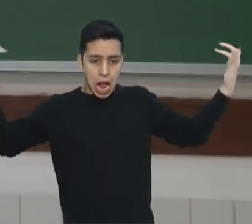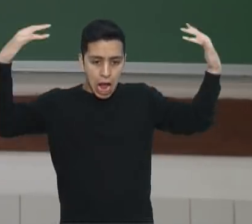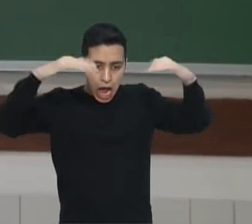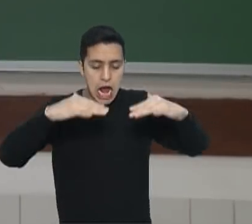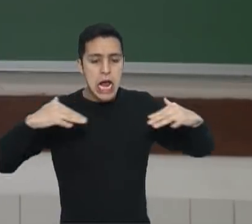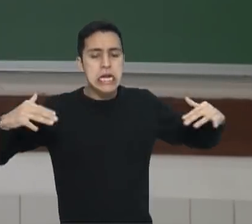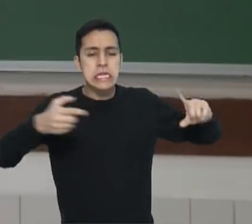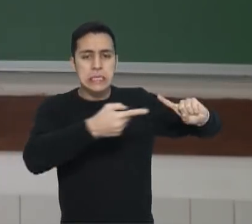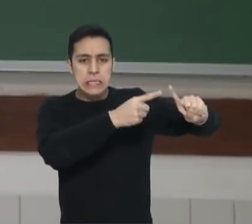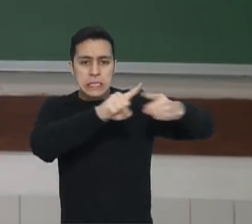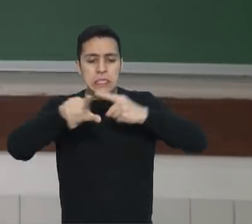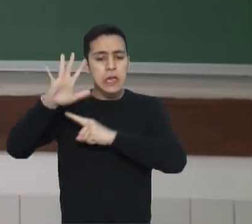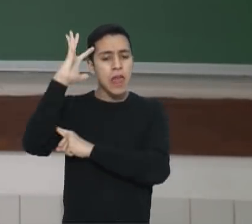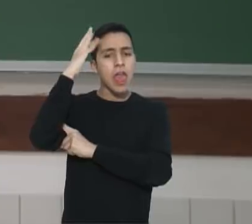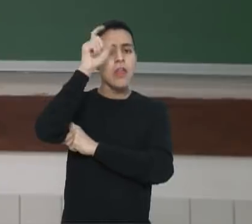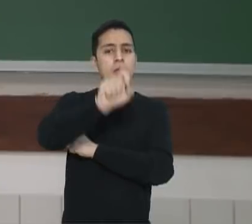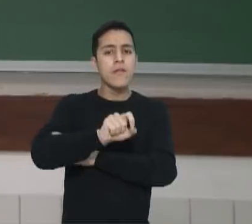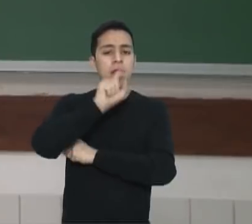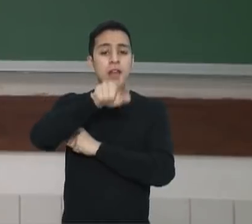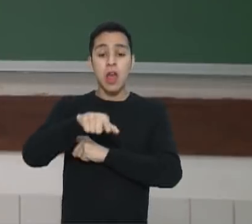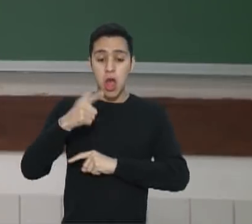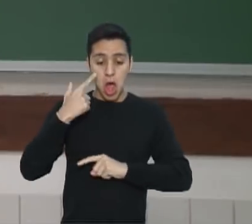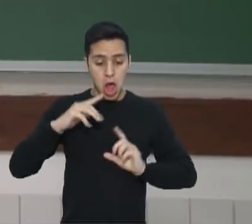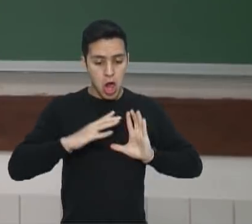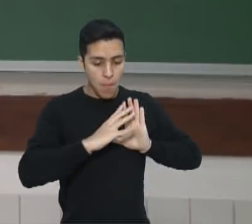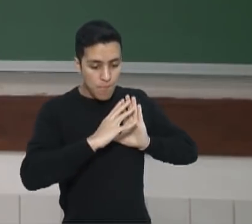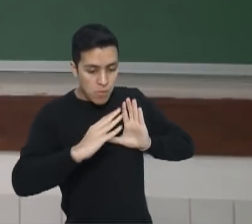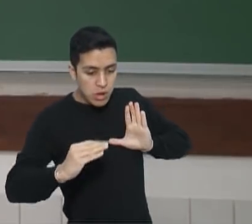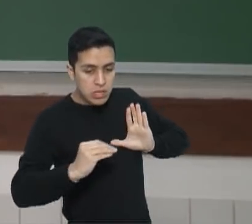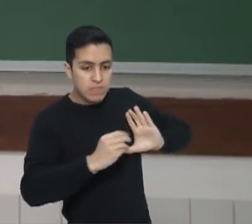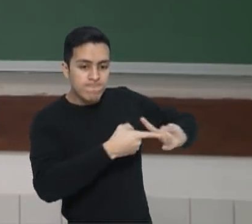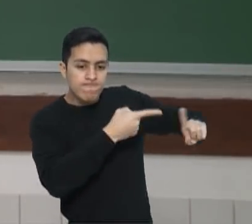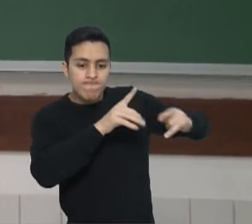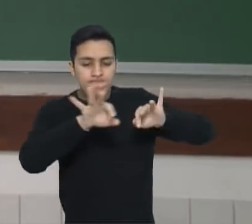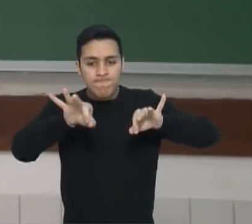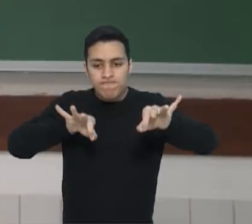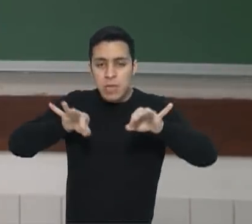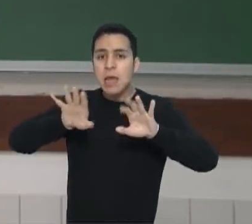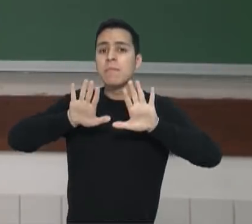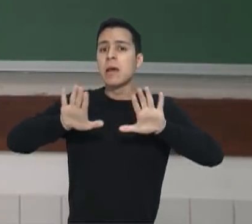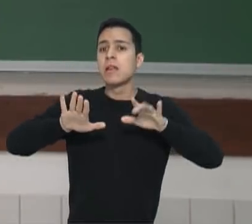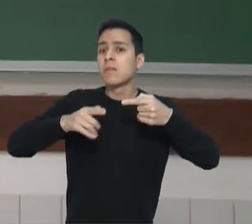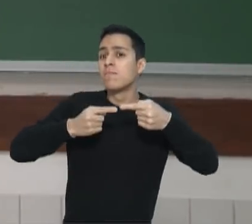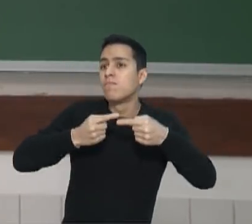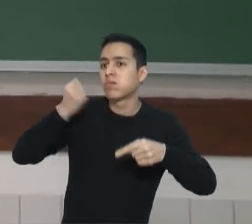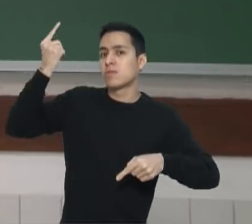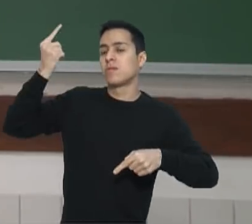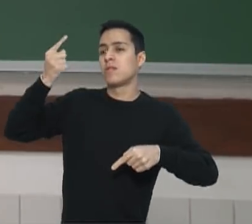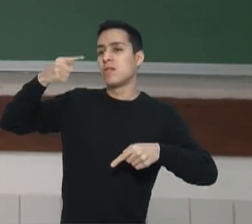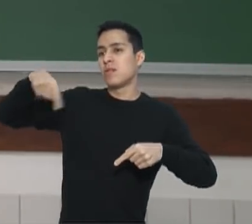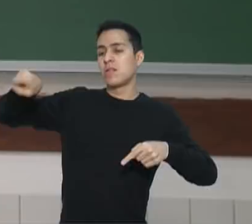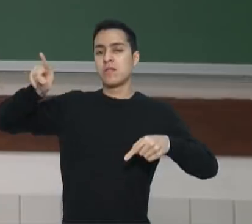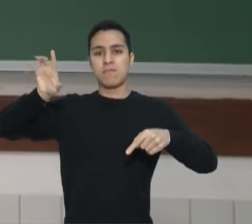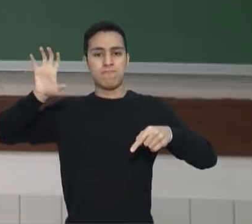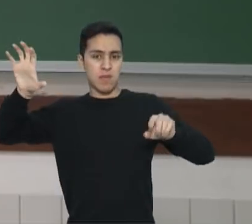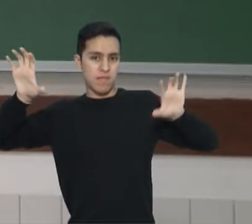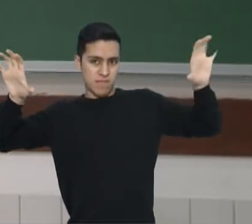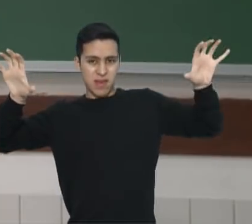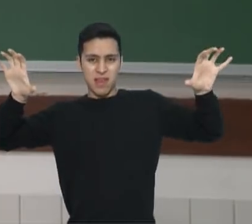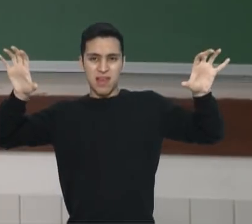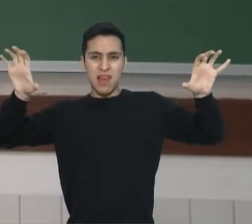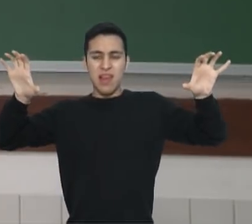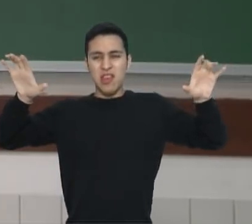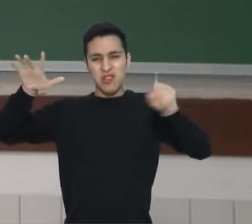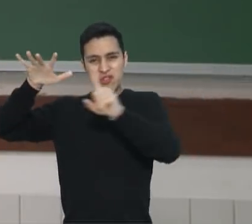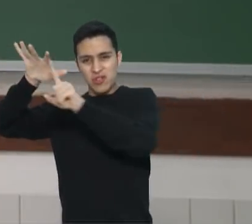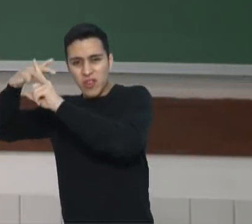resolveram fazer um modelo de organização não alinhado com as superpotências da Guerra Fria. Aqui é a